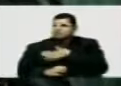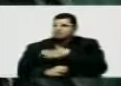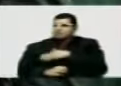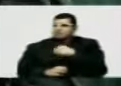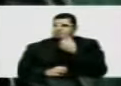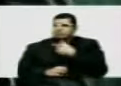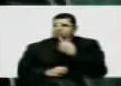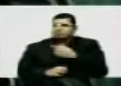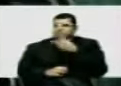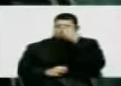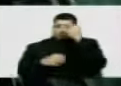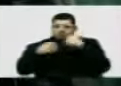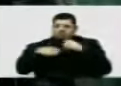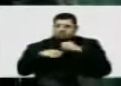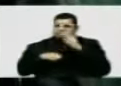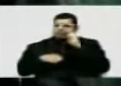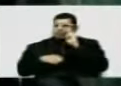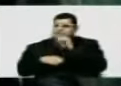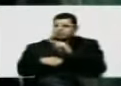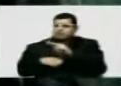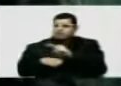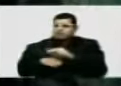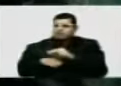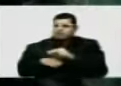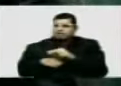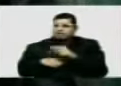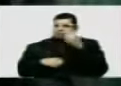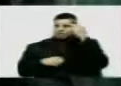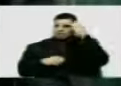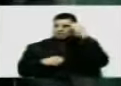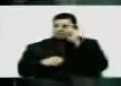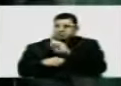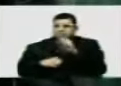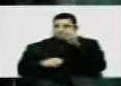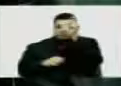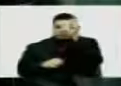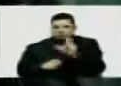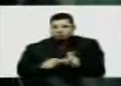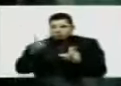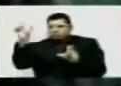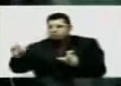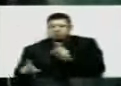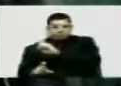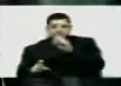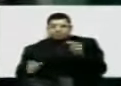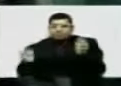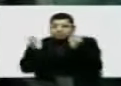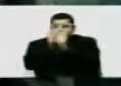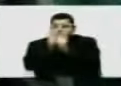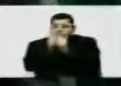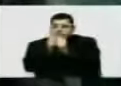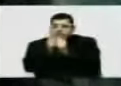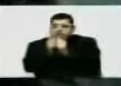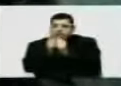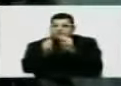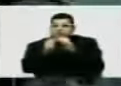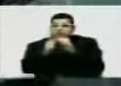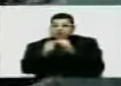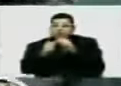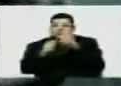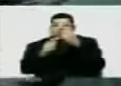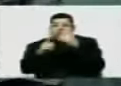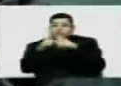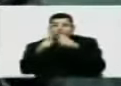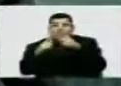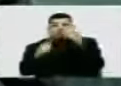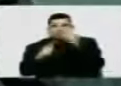que a nossa população precisa realmente enxergar. A ideologia aqui não é oposição nem situação. A ideologia aqui é o Amazonas e a sua gente.